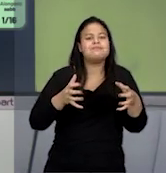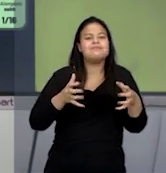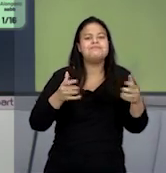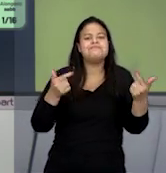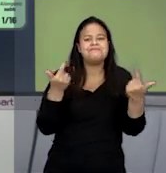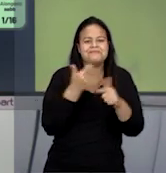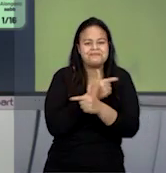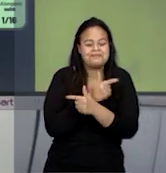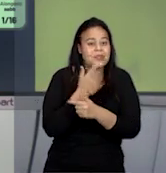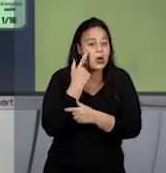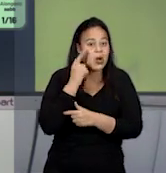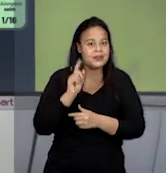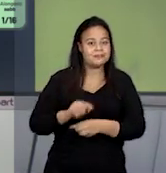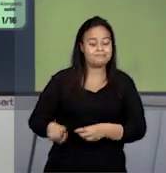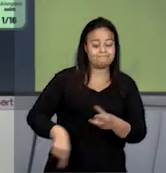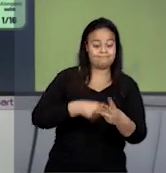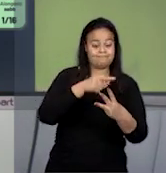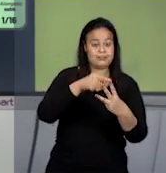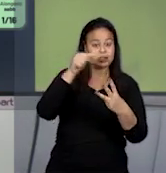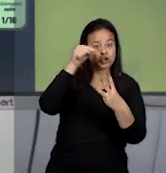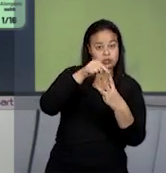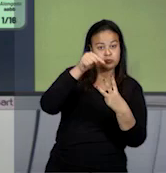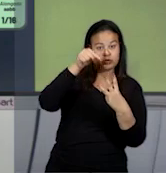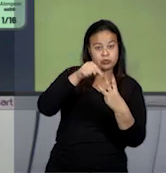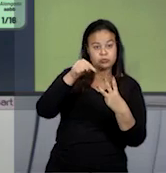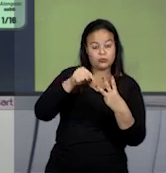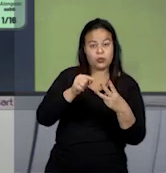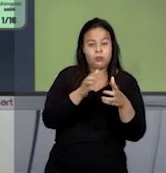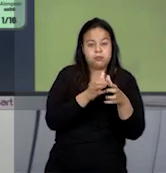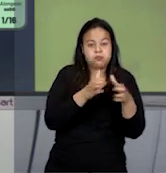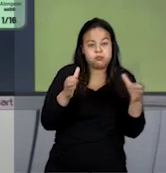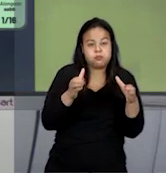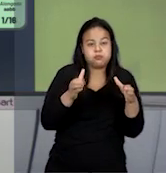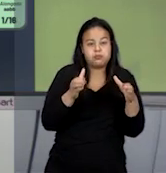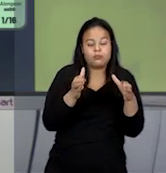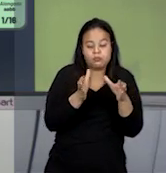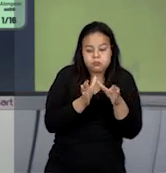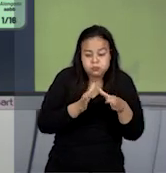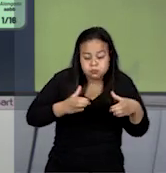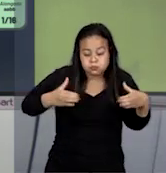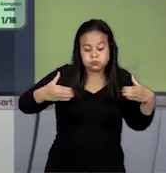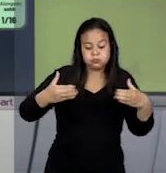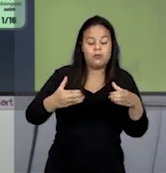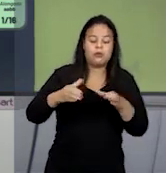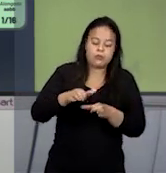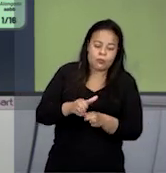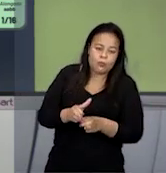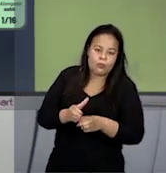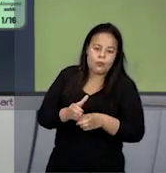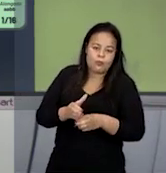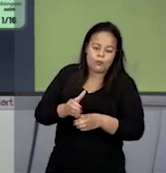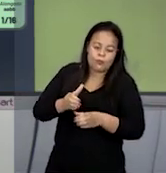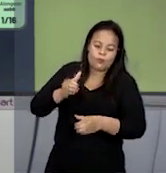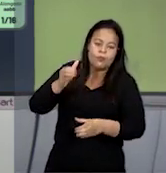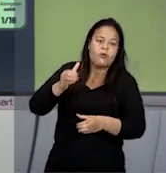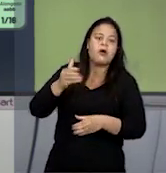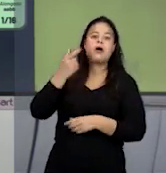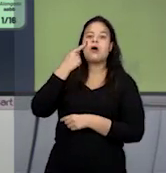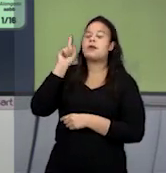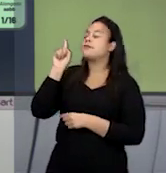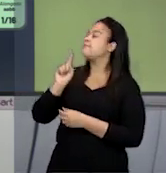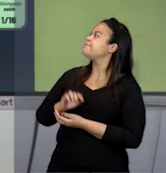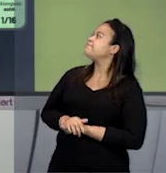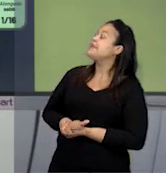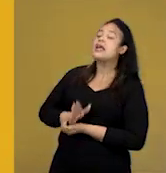3 tipos de formas de abóboras: discoide, esférica e alongada, tá?